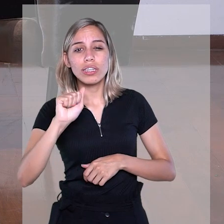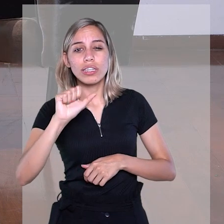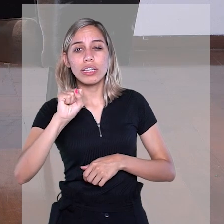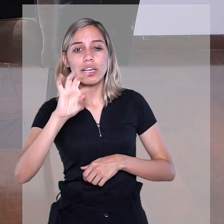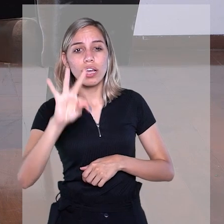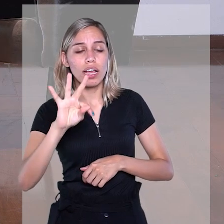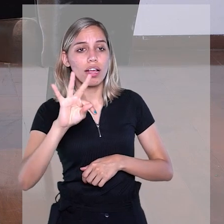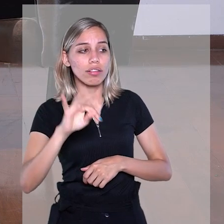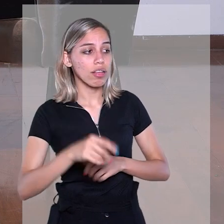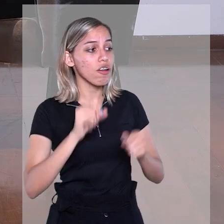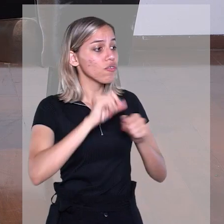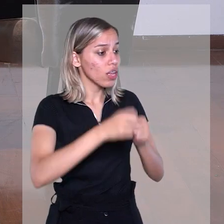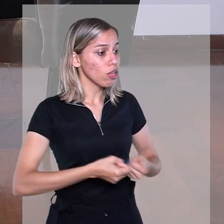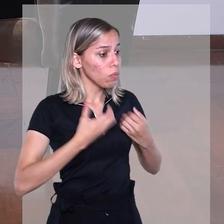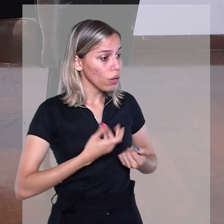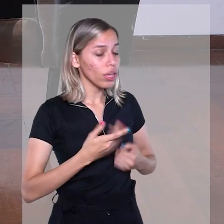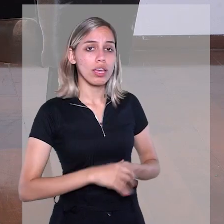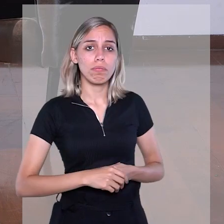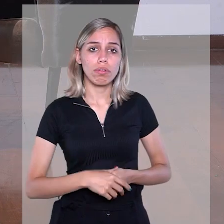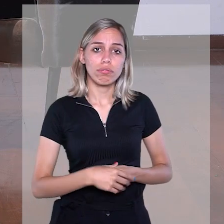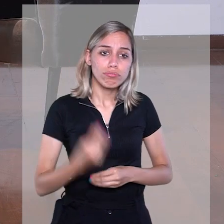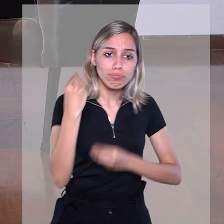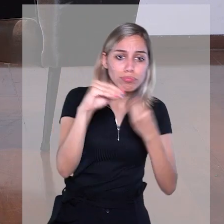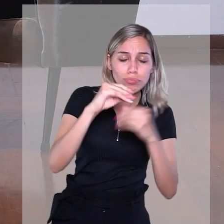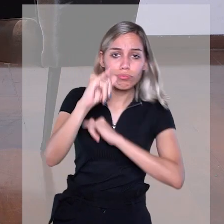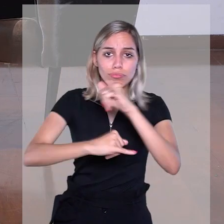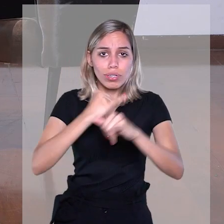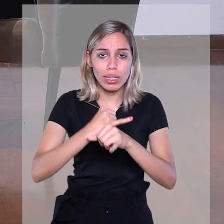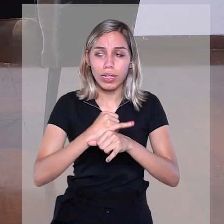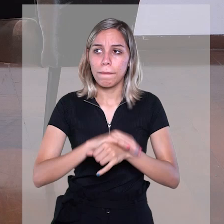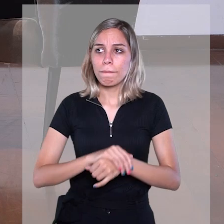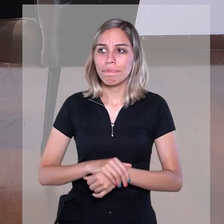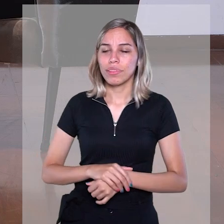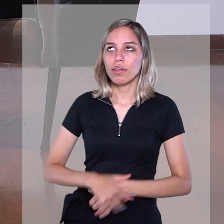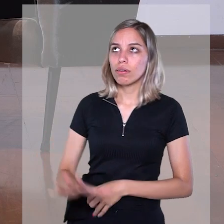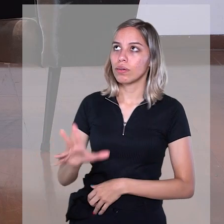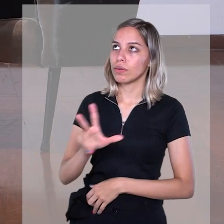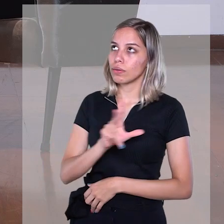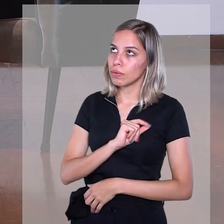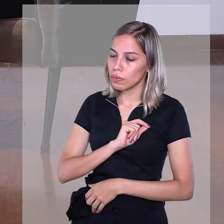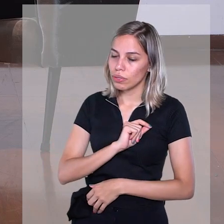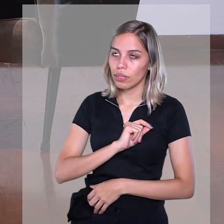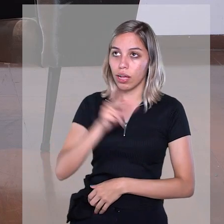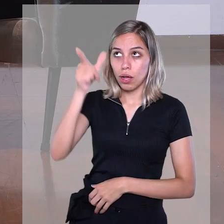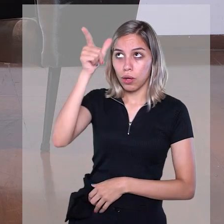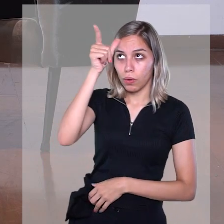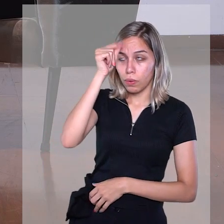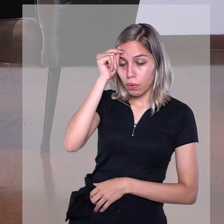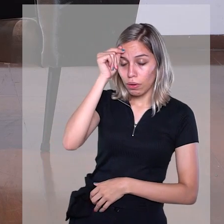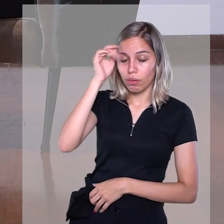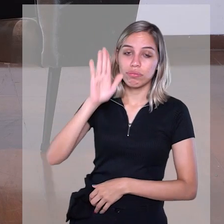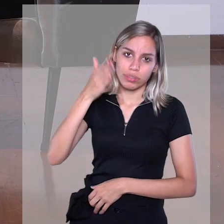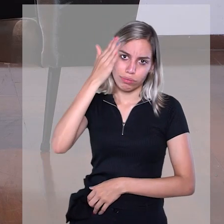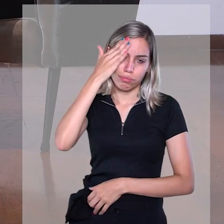Eu já sabia. Minha terceira margem já tinha me avisado que aquilo tudo seria importante